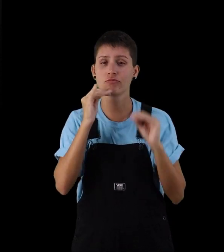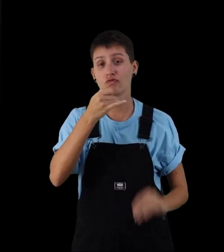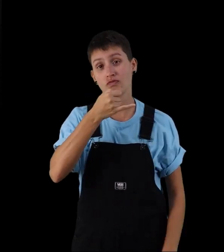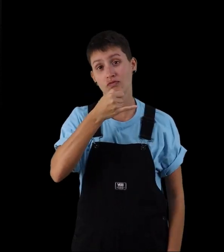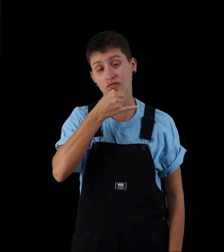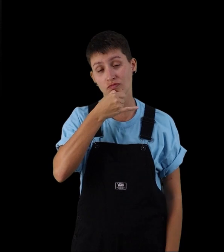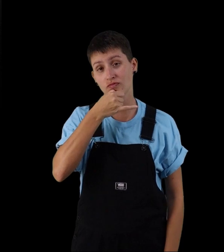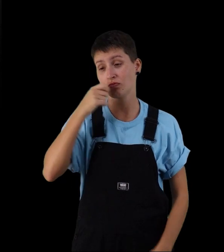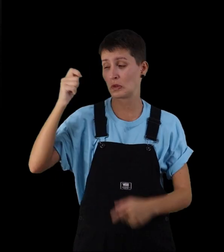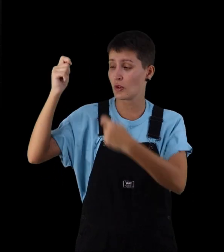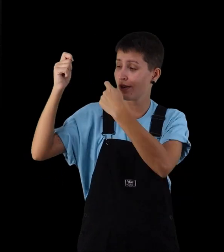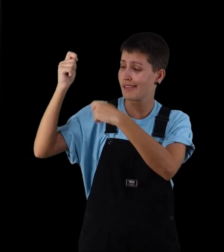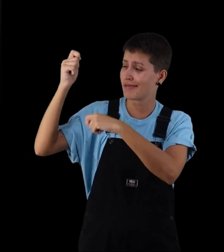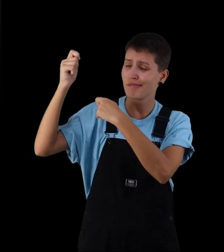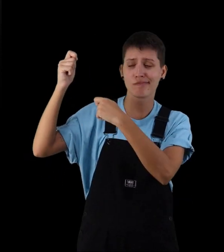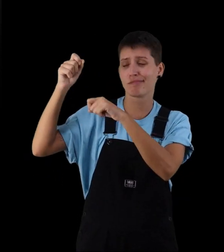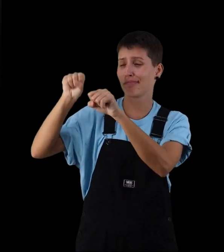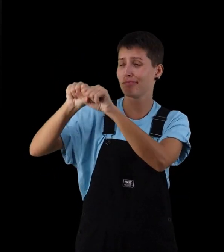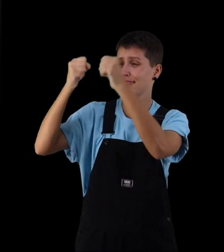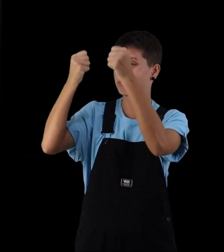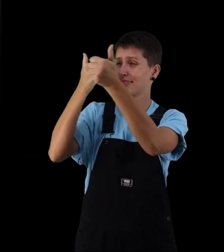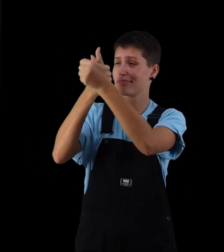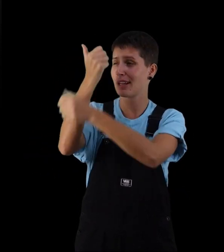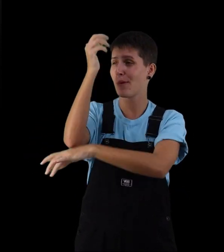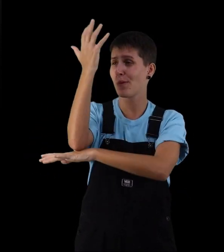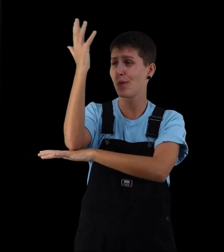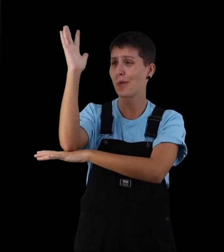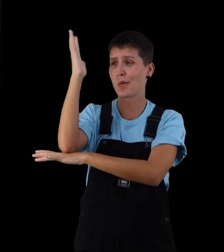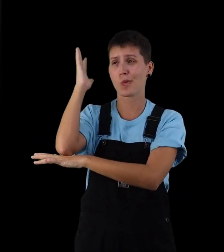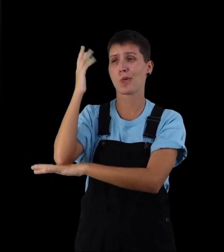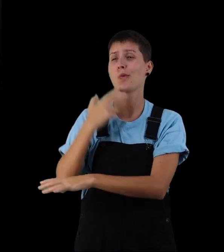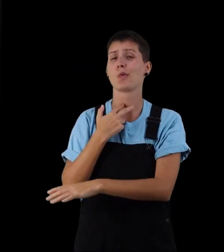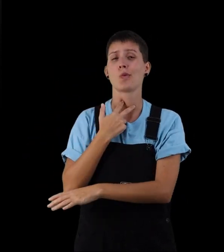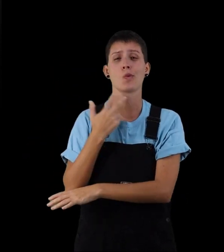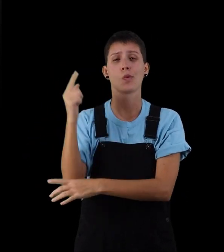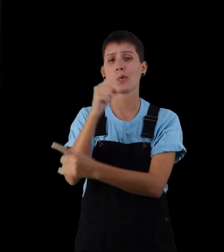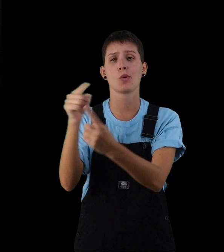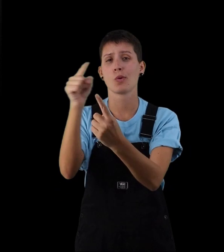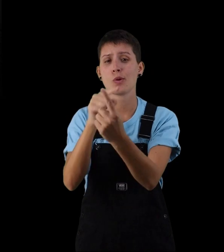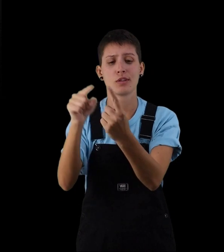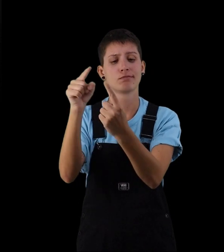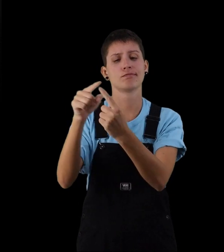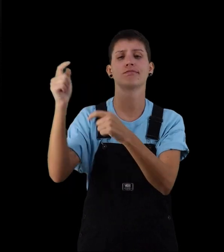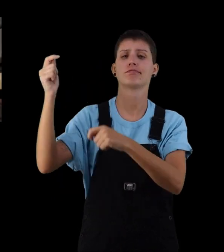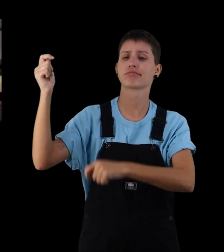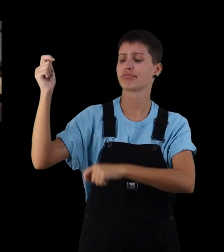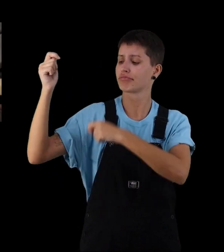tristeza. Do violino, que agora estava despedaçado, sem poder cumprir sua